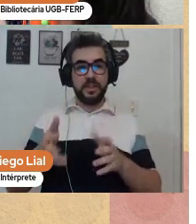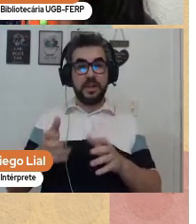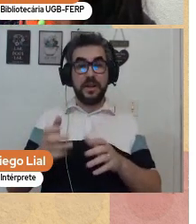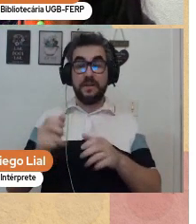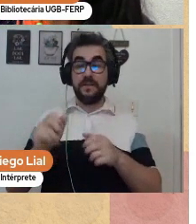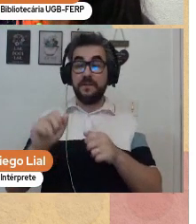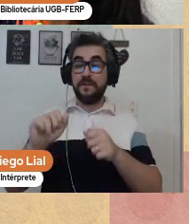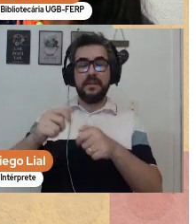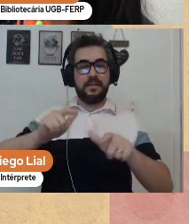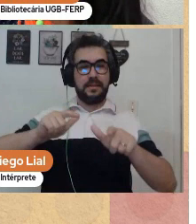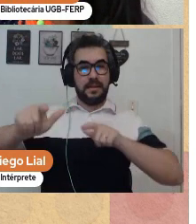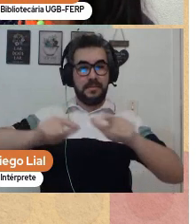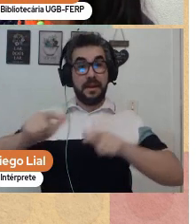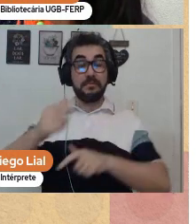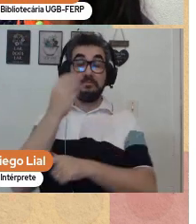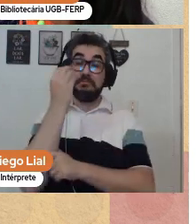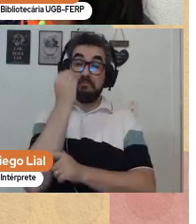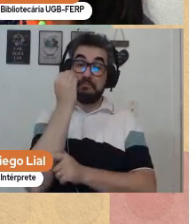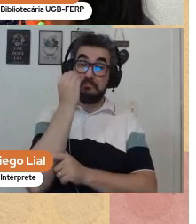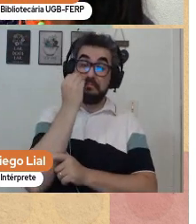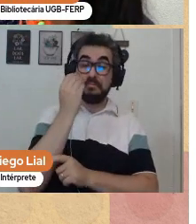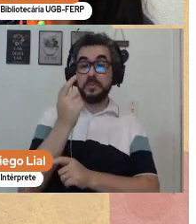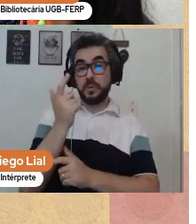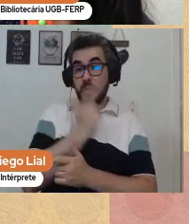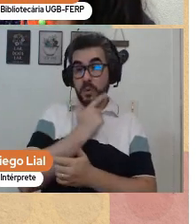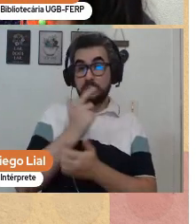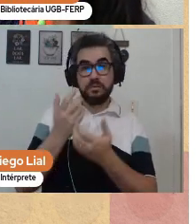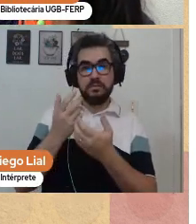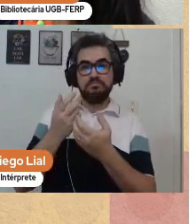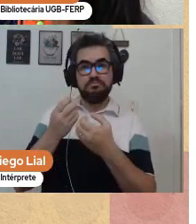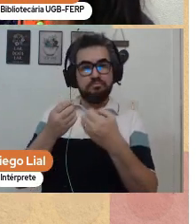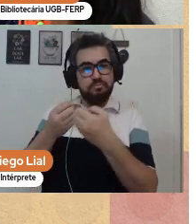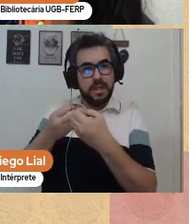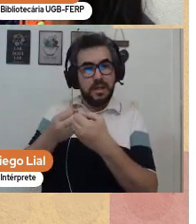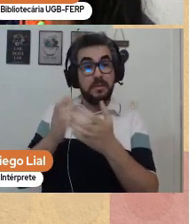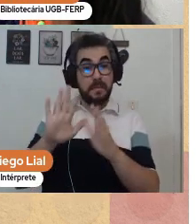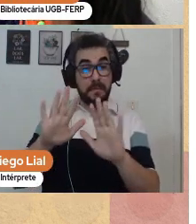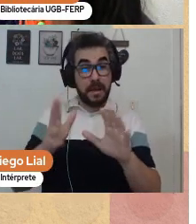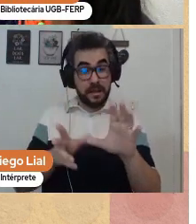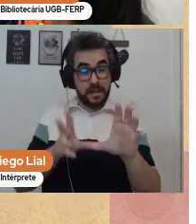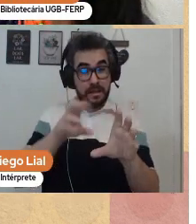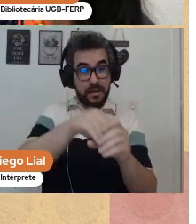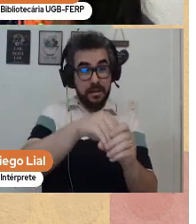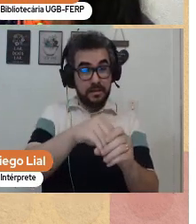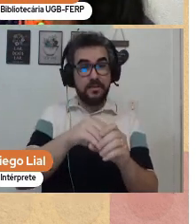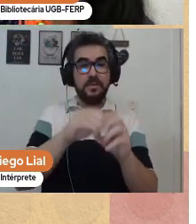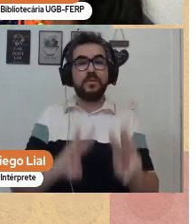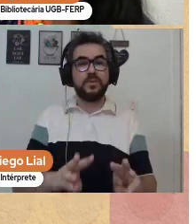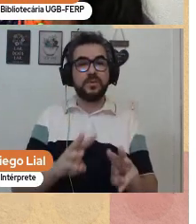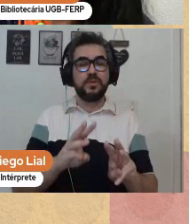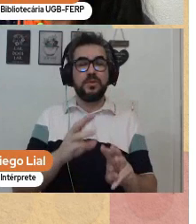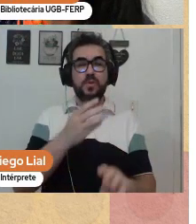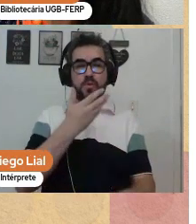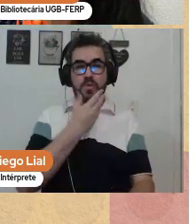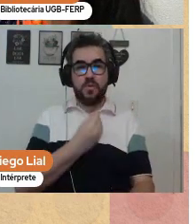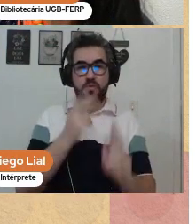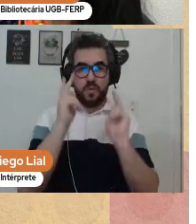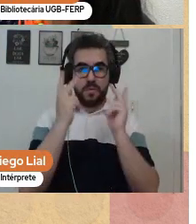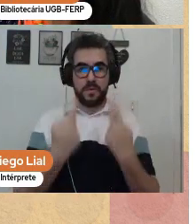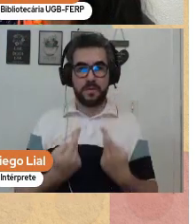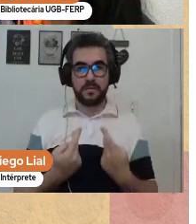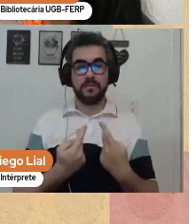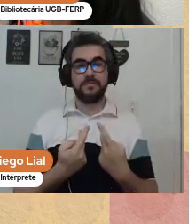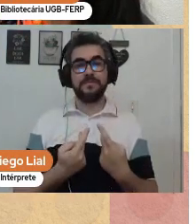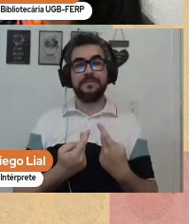Homem, com as perspectivas e diretrizes museológicas. Mas é um projeto também muito interessante, quem tiver interesse sobre